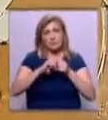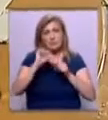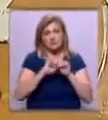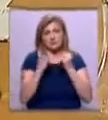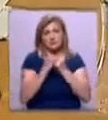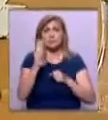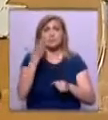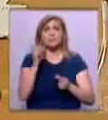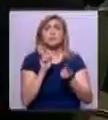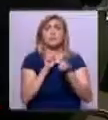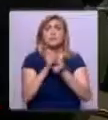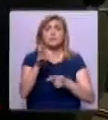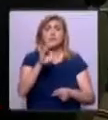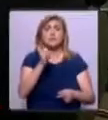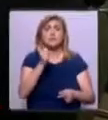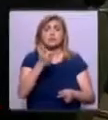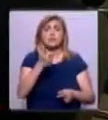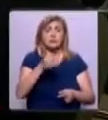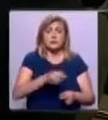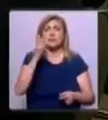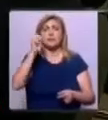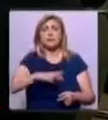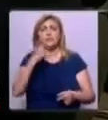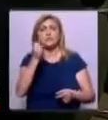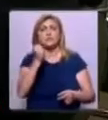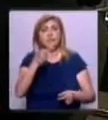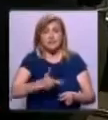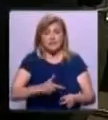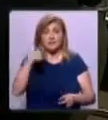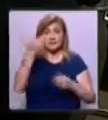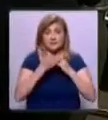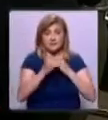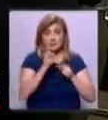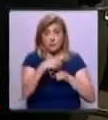recebidos foram a CGTP e o GT. Na próxima semana serão os restantes.